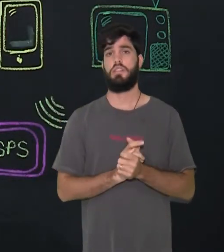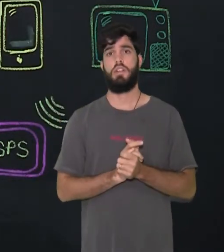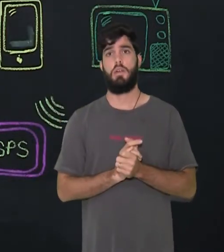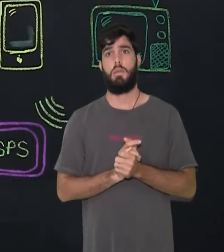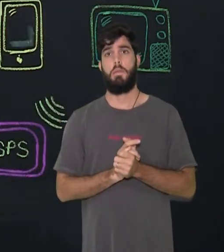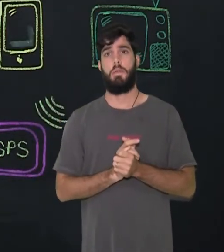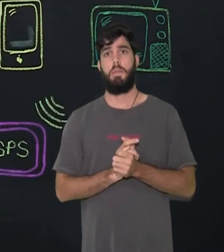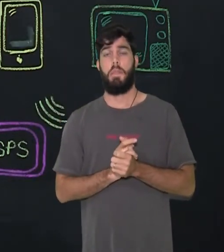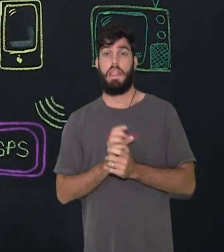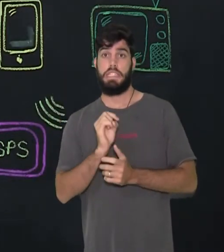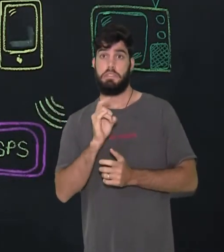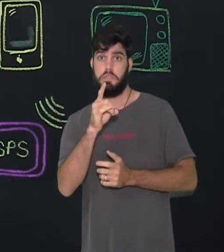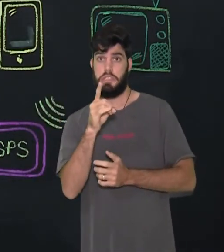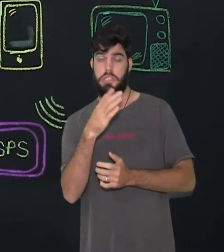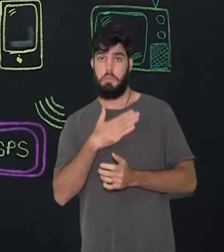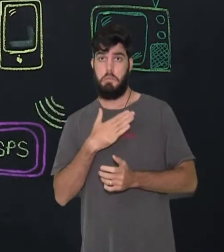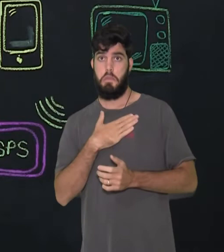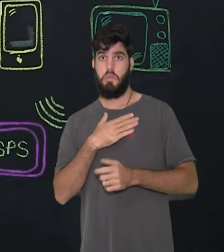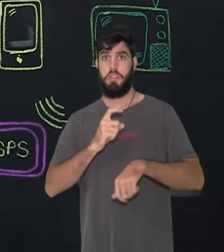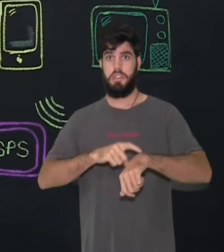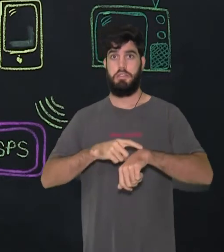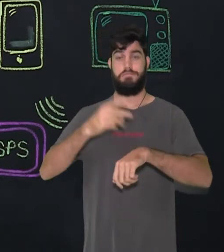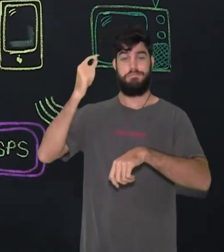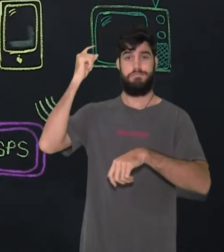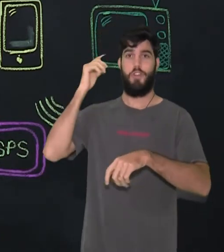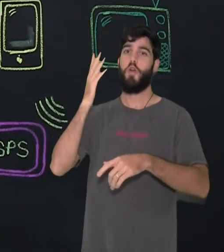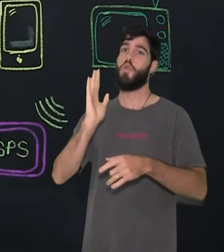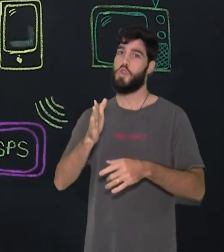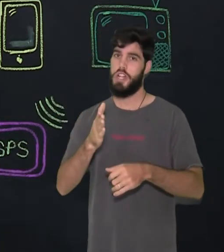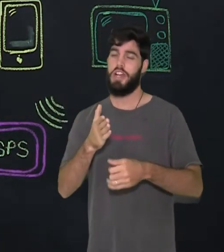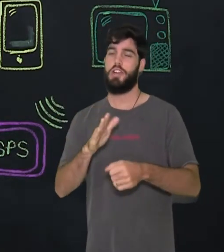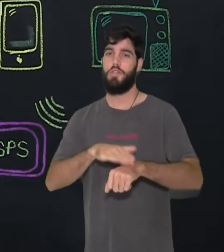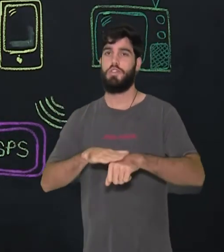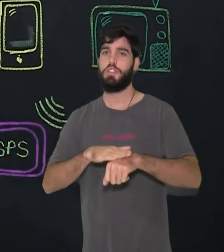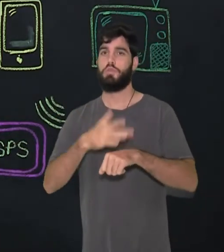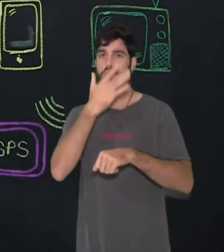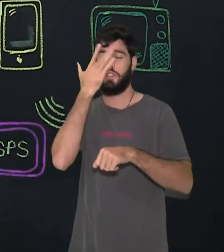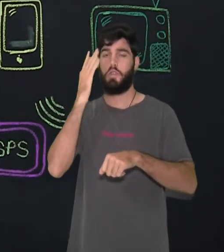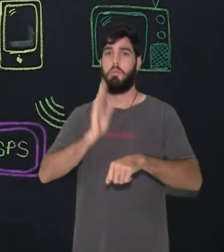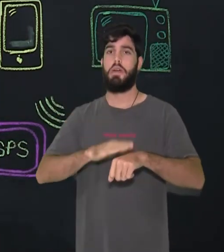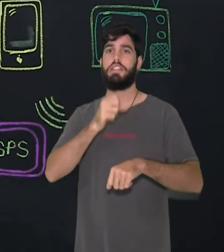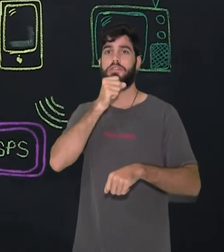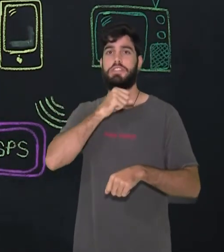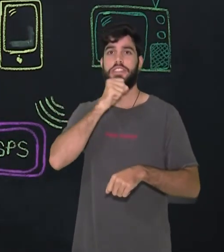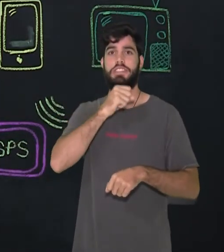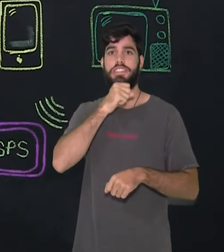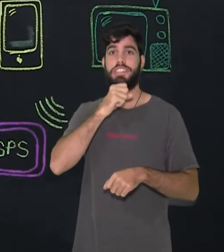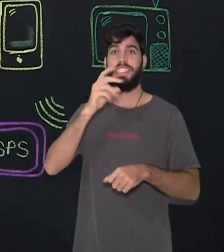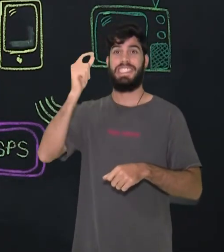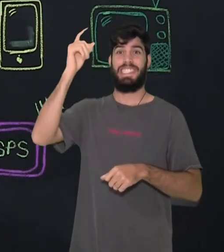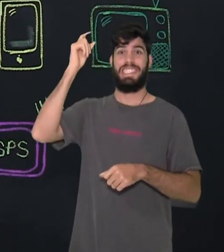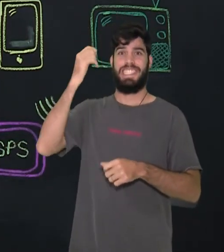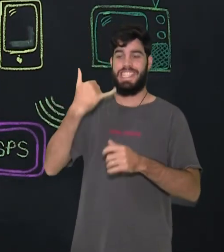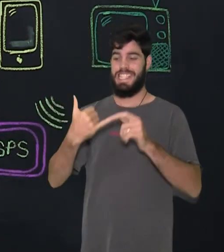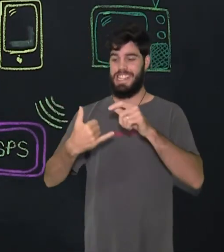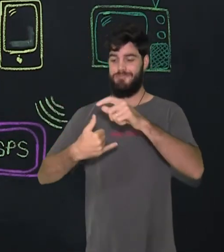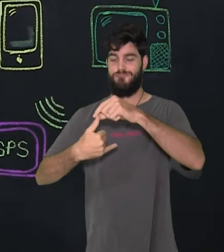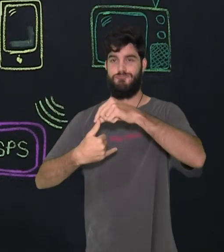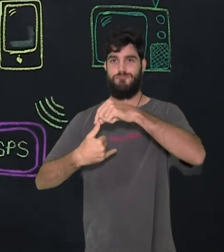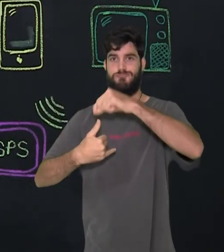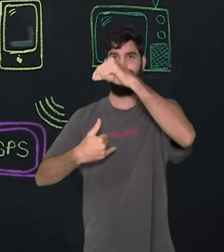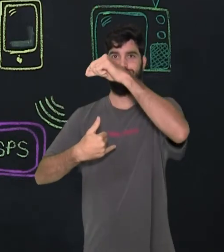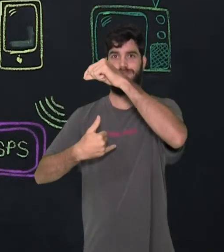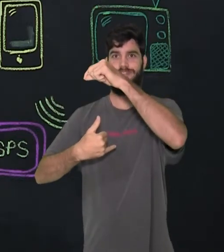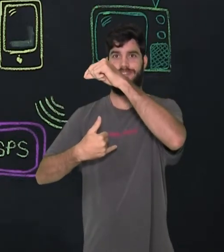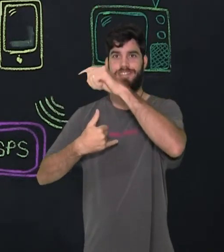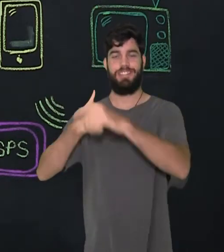minha época ou se você é um curioso ou falou com alguém mais velho, os primeiros celulares tinham, aí você puxava a anteninha, abria, virava, parecia